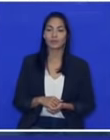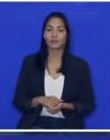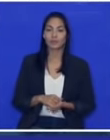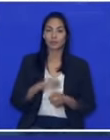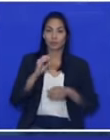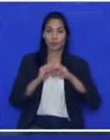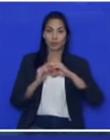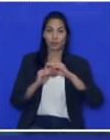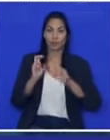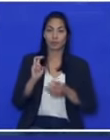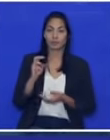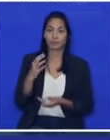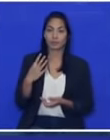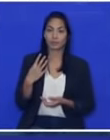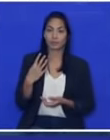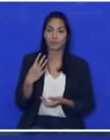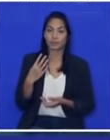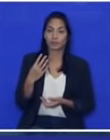Sorteio do concurso